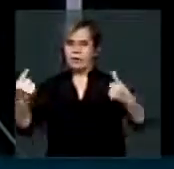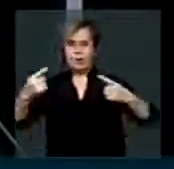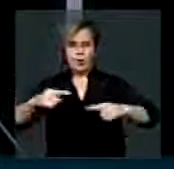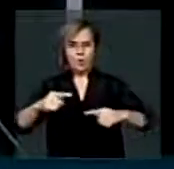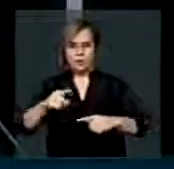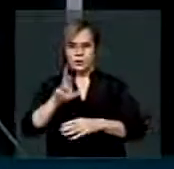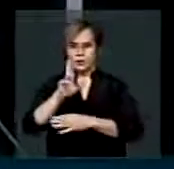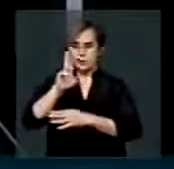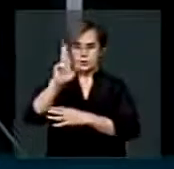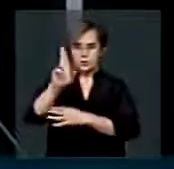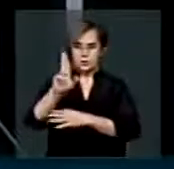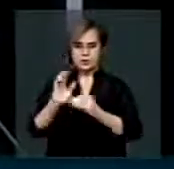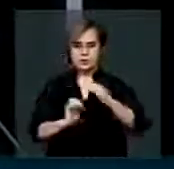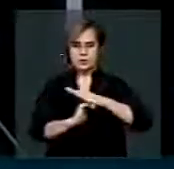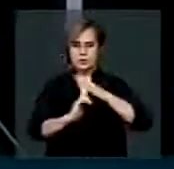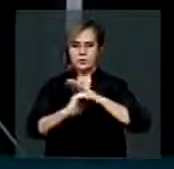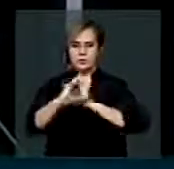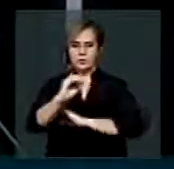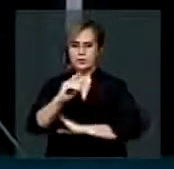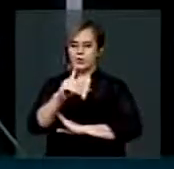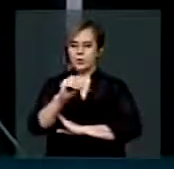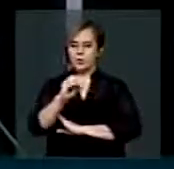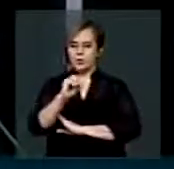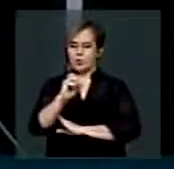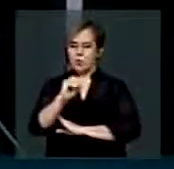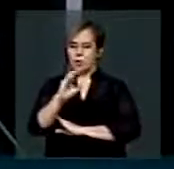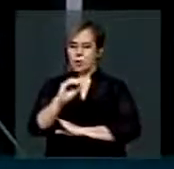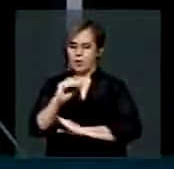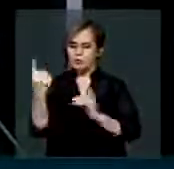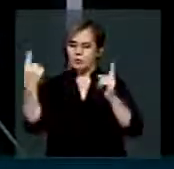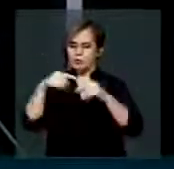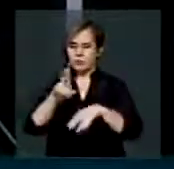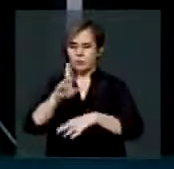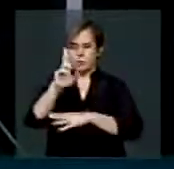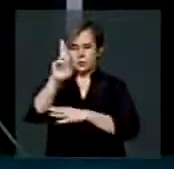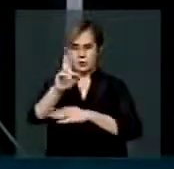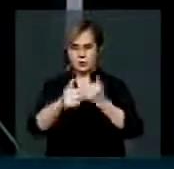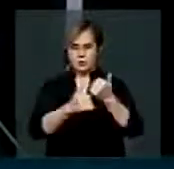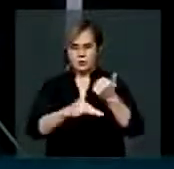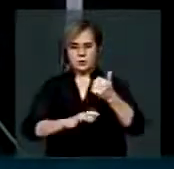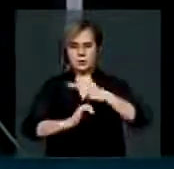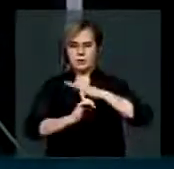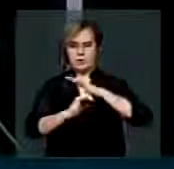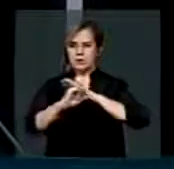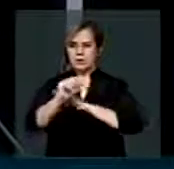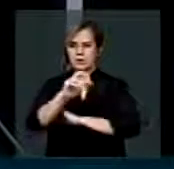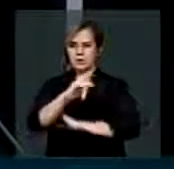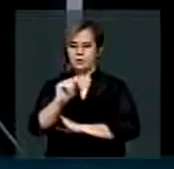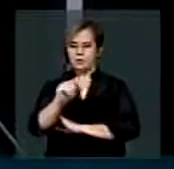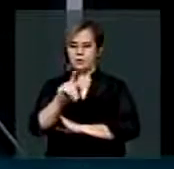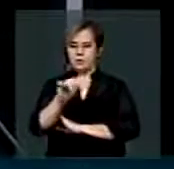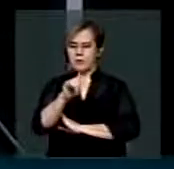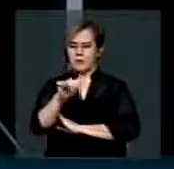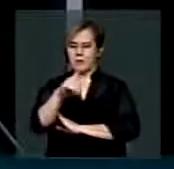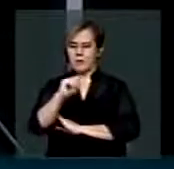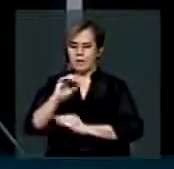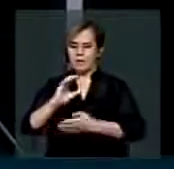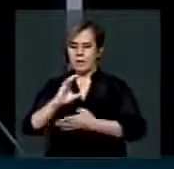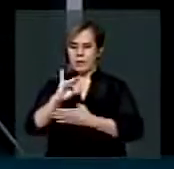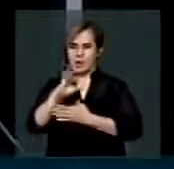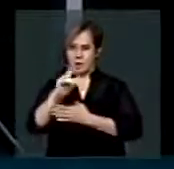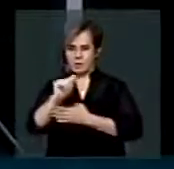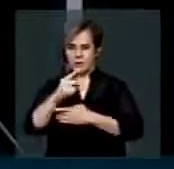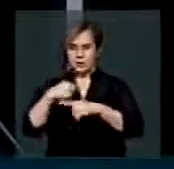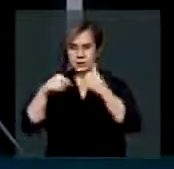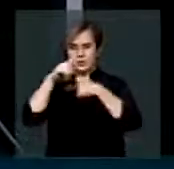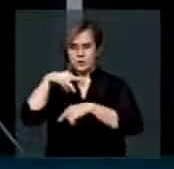os diretores da empresa Colosso, contra os diretores da empresa Serra Pelada, Companhia de Desenvolvimento